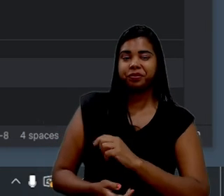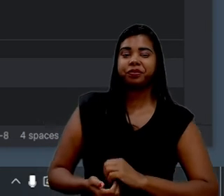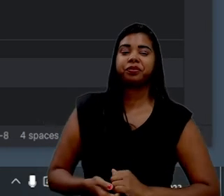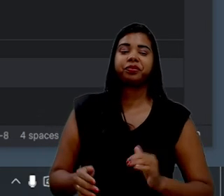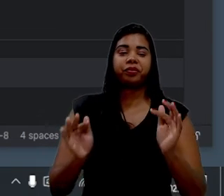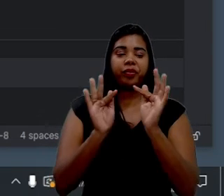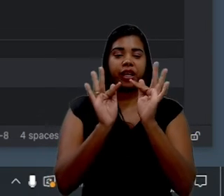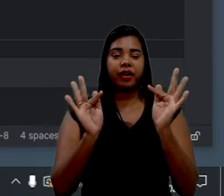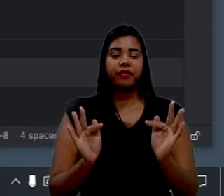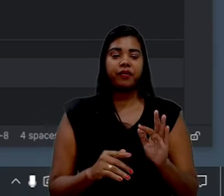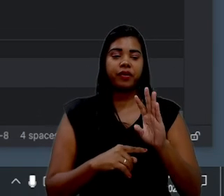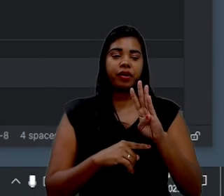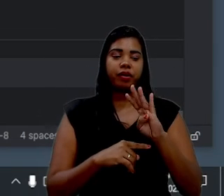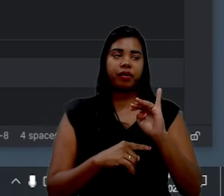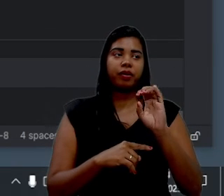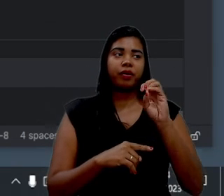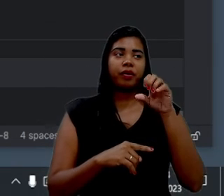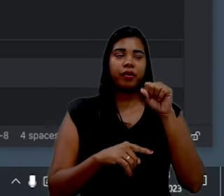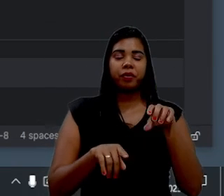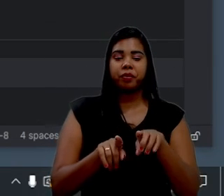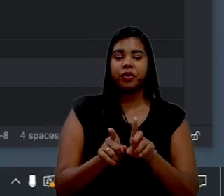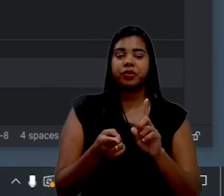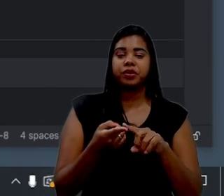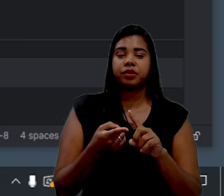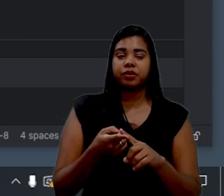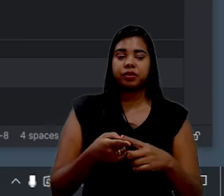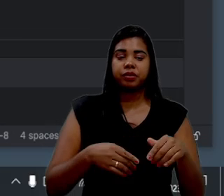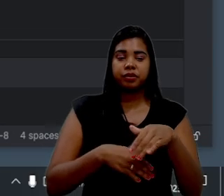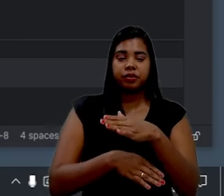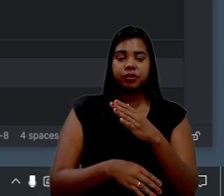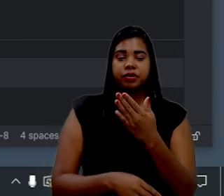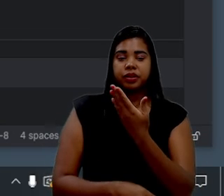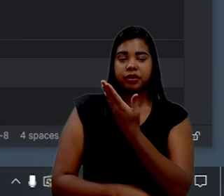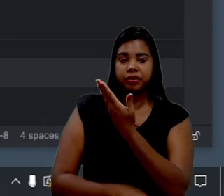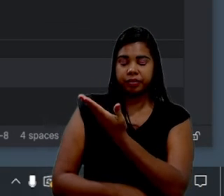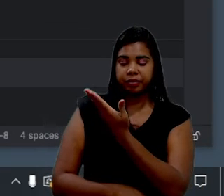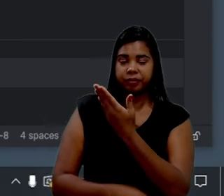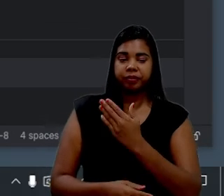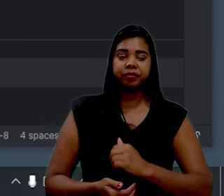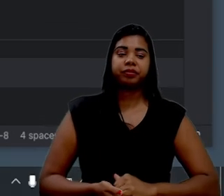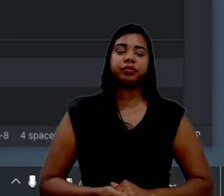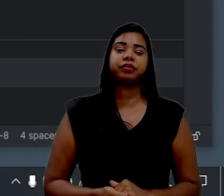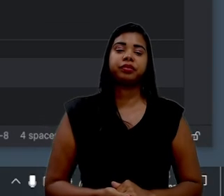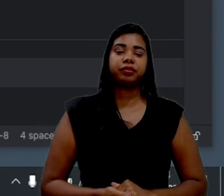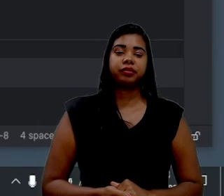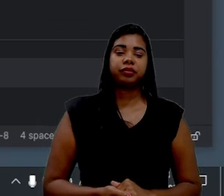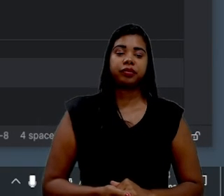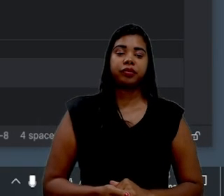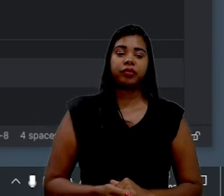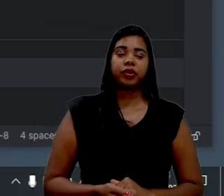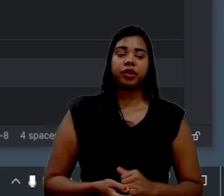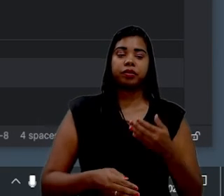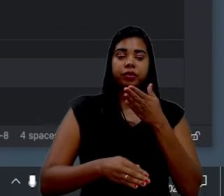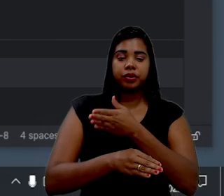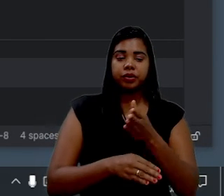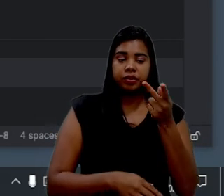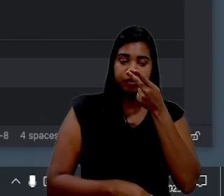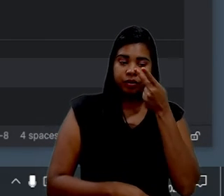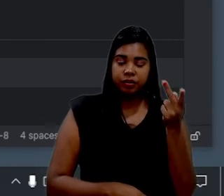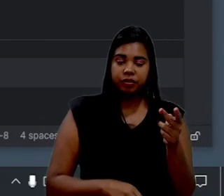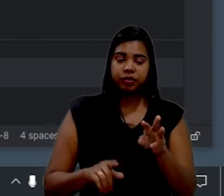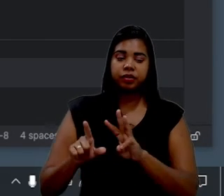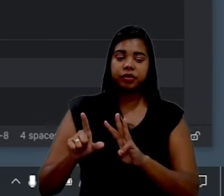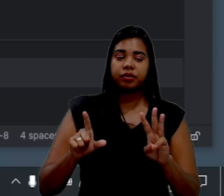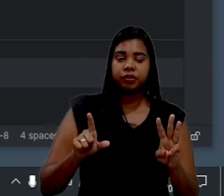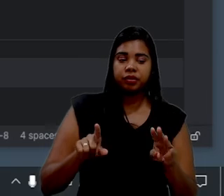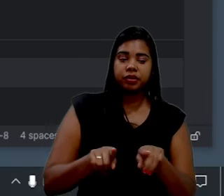função do views, ele renderiza, ele requisita pra, né, onde está a tal página, né, do template e